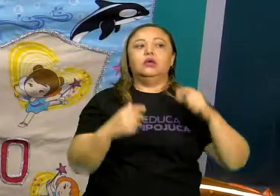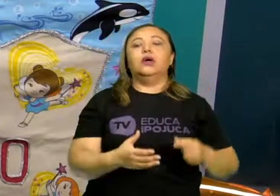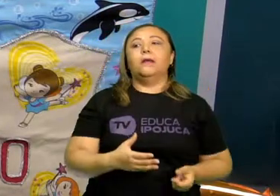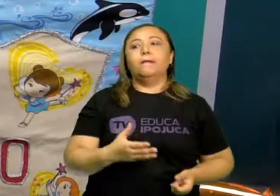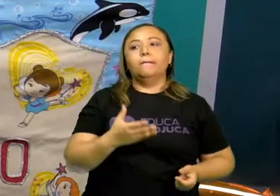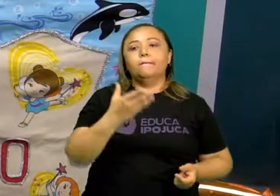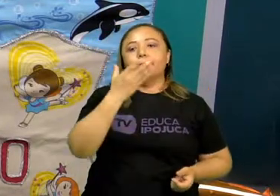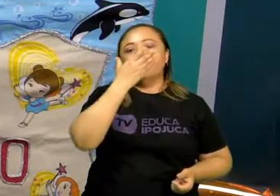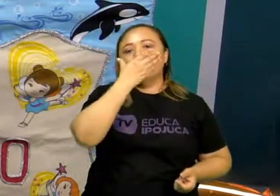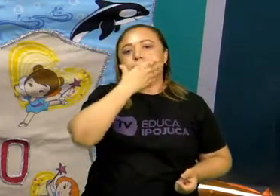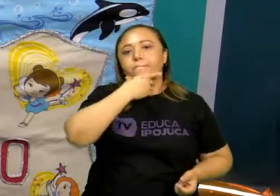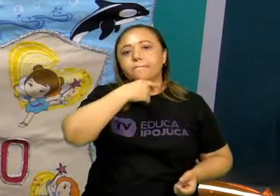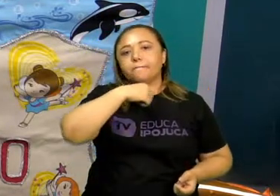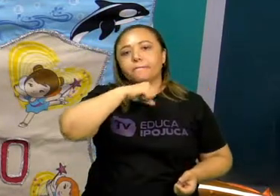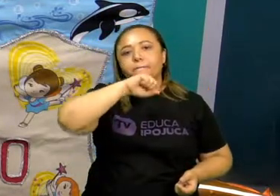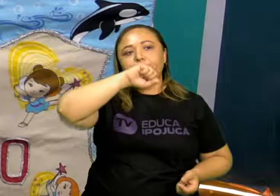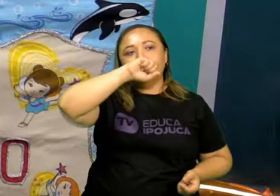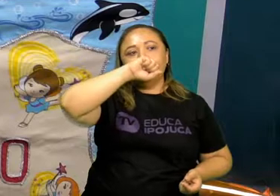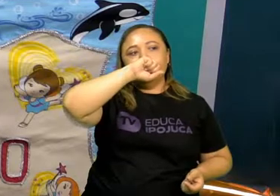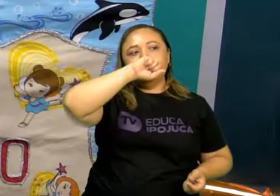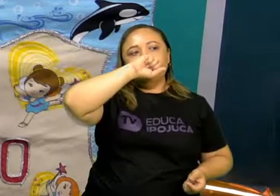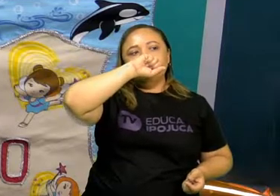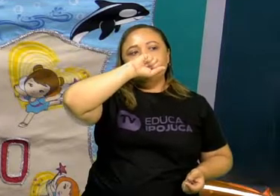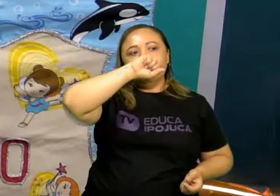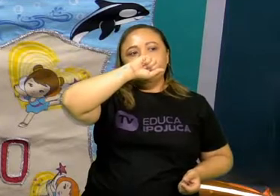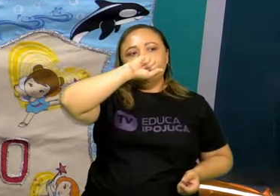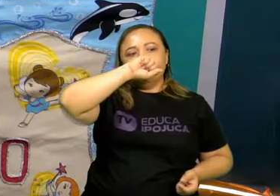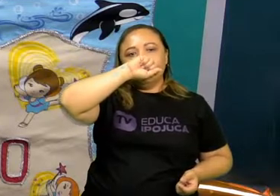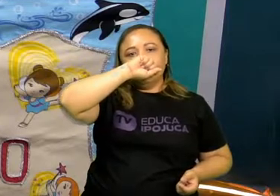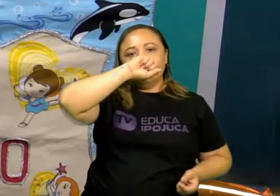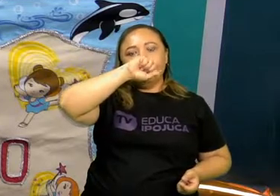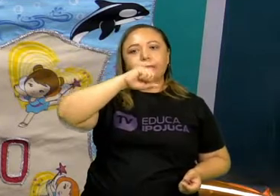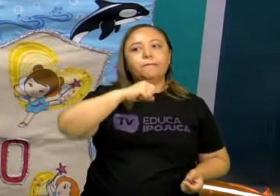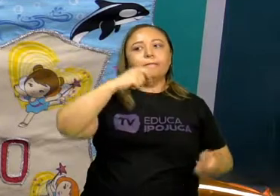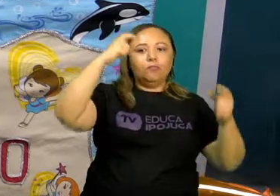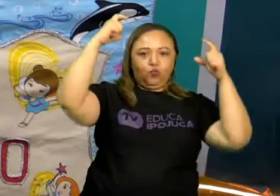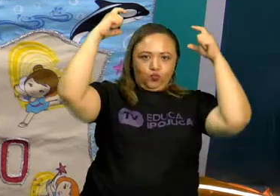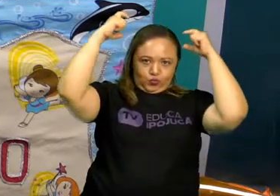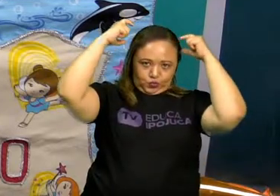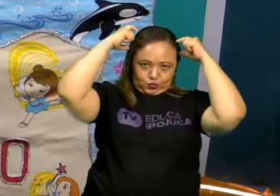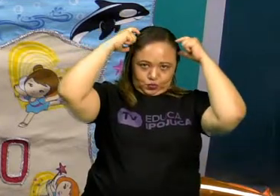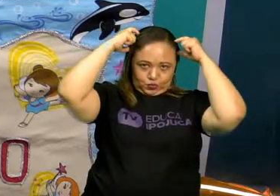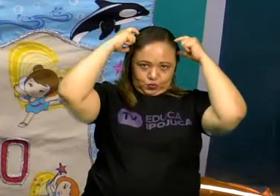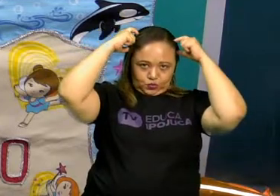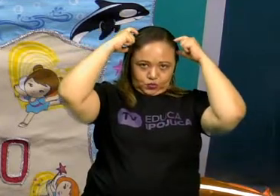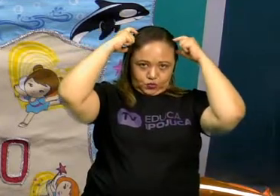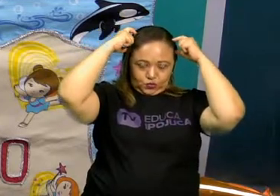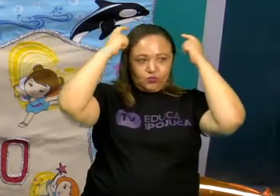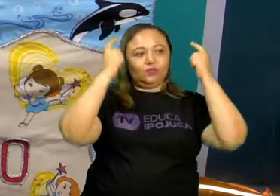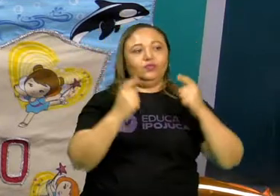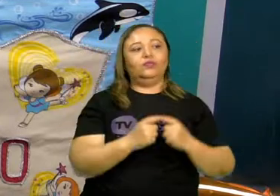Eita. Tinha também, criançada, papai urso.